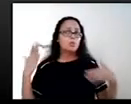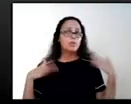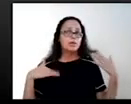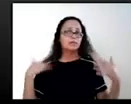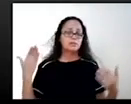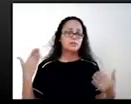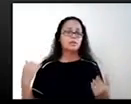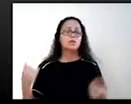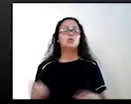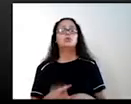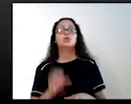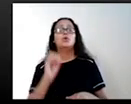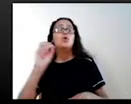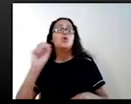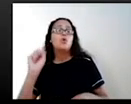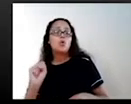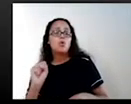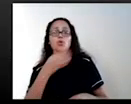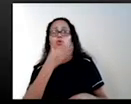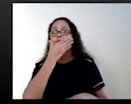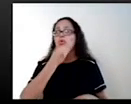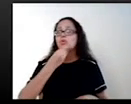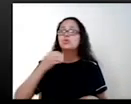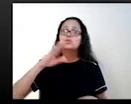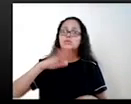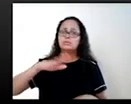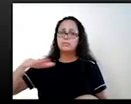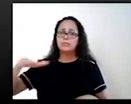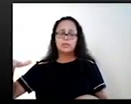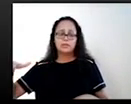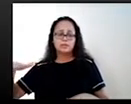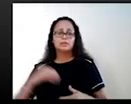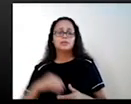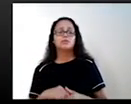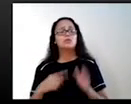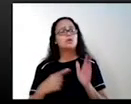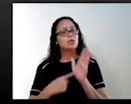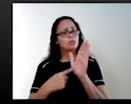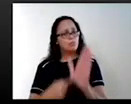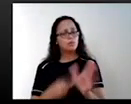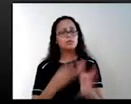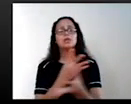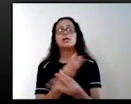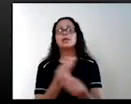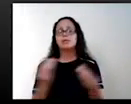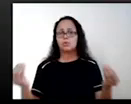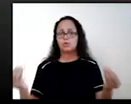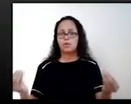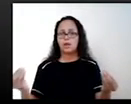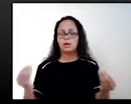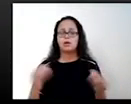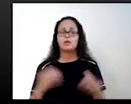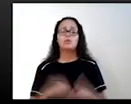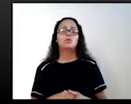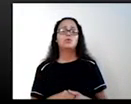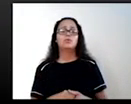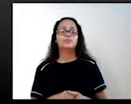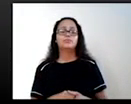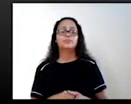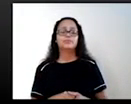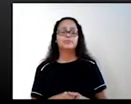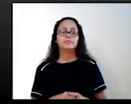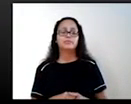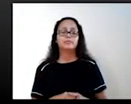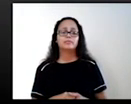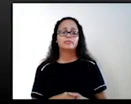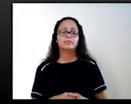Os meninos bonitos fizeram. Tem 4 palavras além do numeral 3 que vai mostrar que é plural. Sai tudo combinando, que é a concordância nominal e